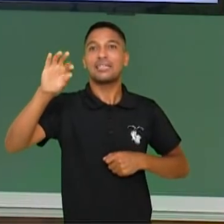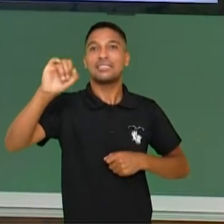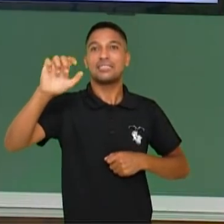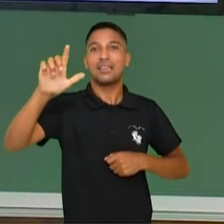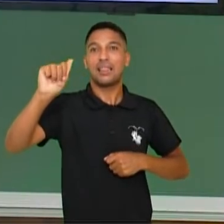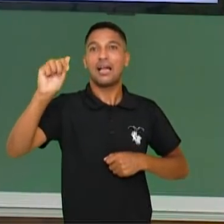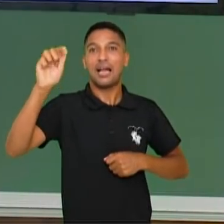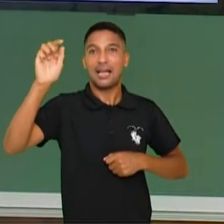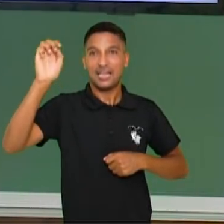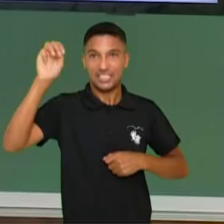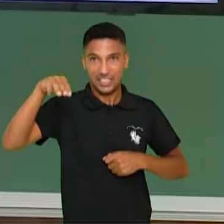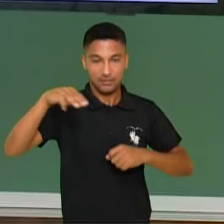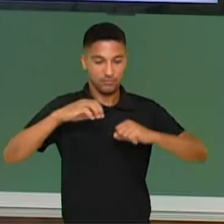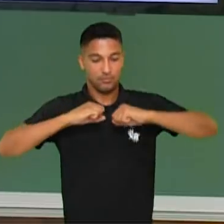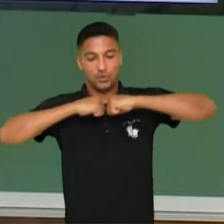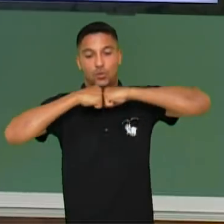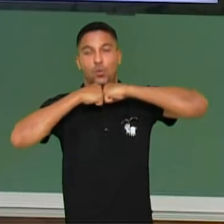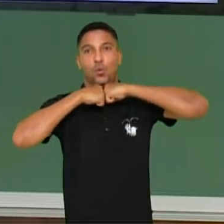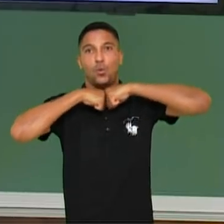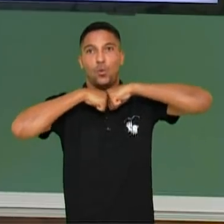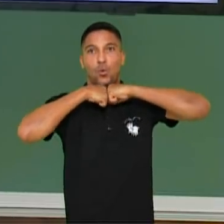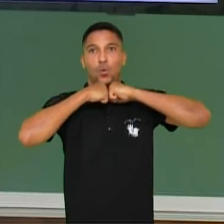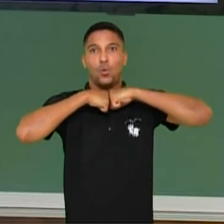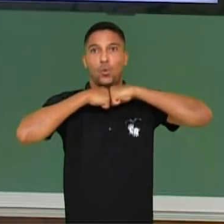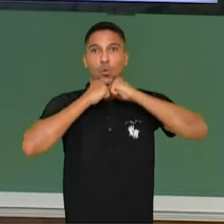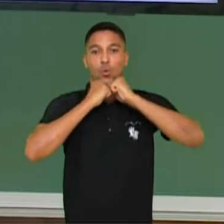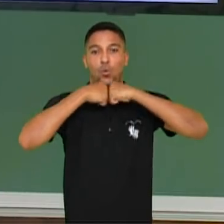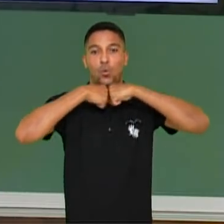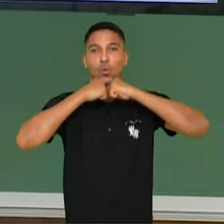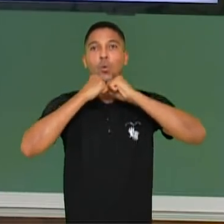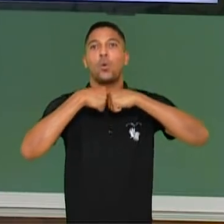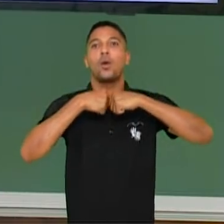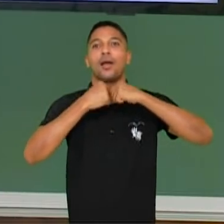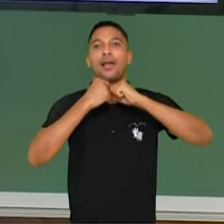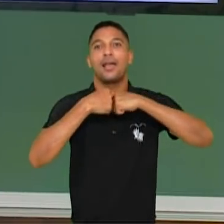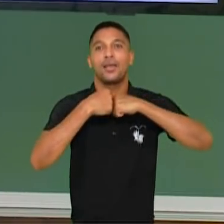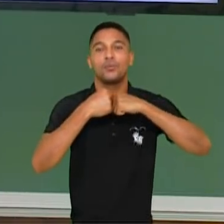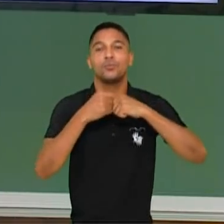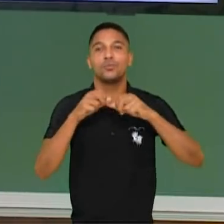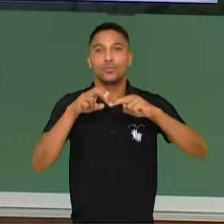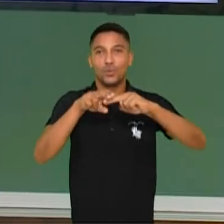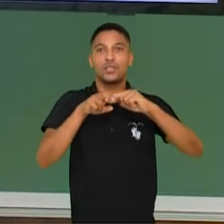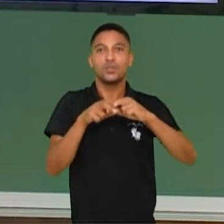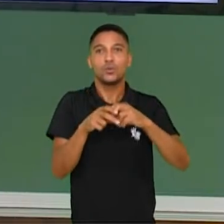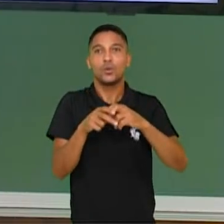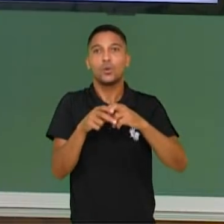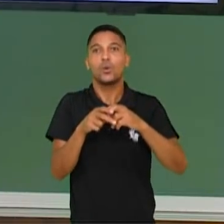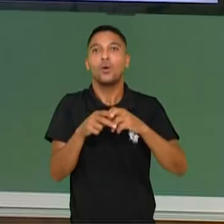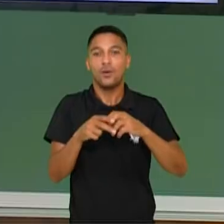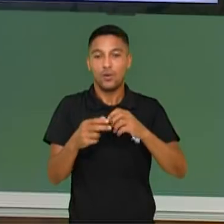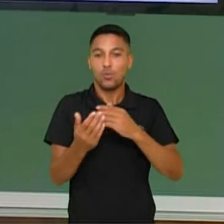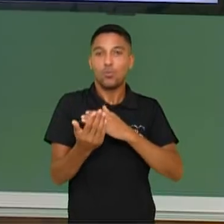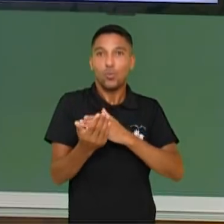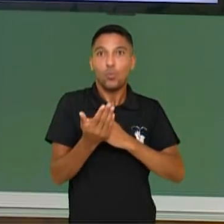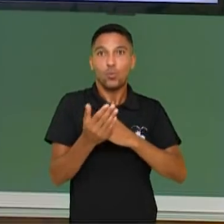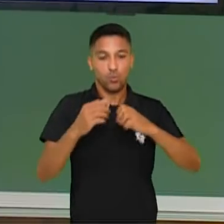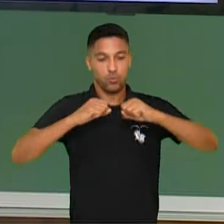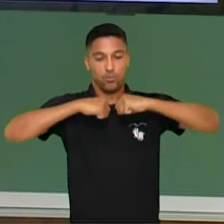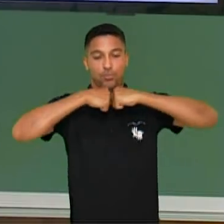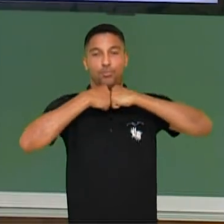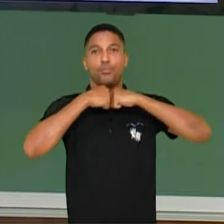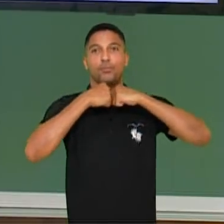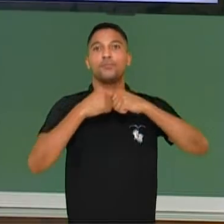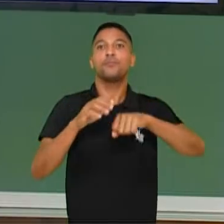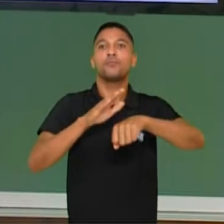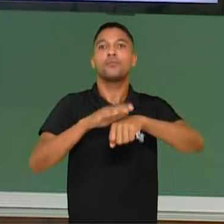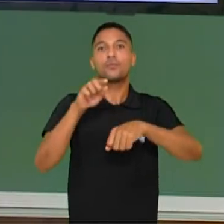os nossos corpos nas articulações para que não ocorra desgastes. Eu vou dar um tempo para vocês corrigirem e eu já